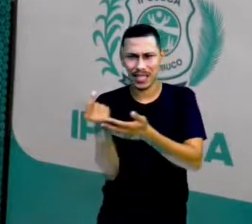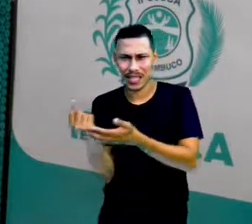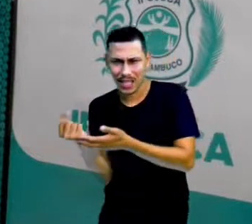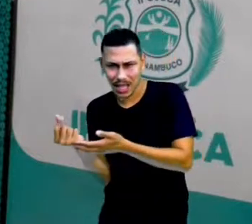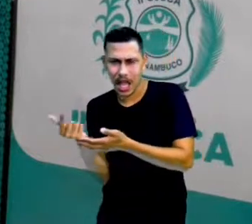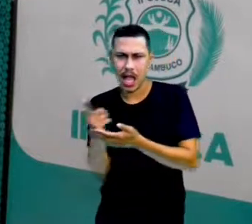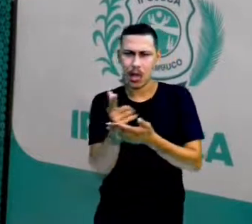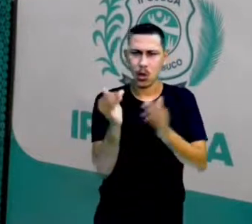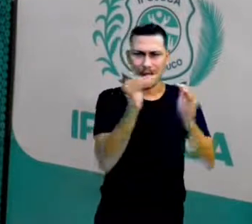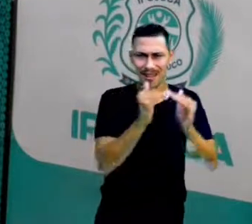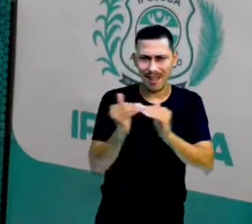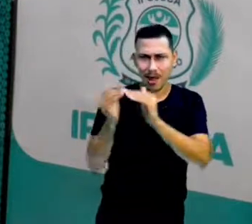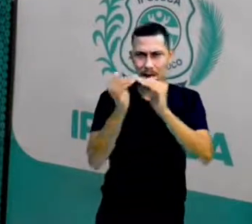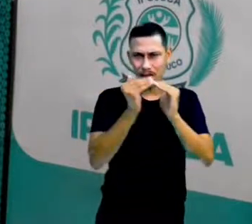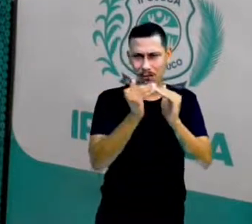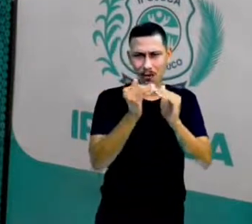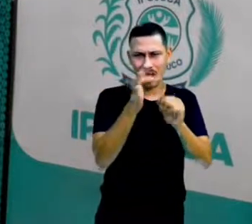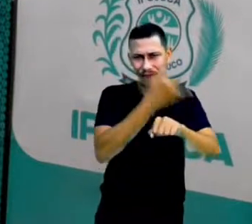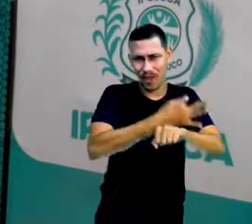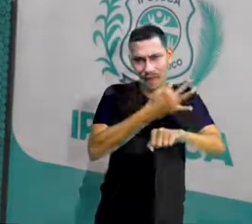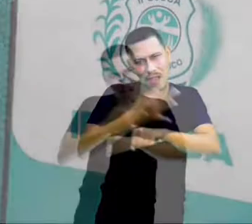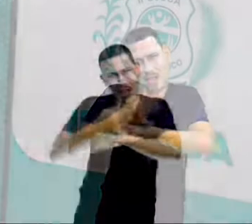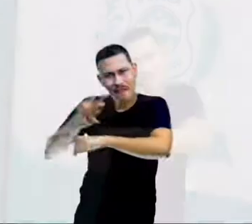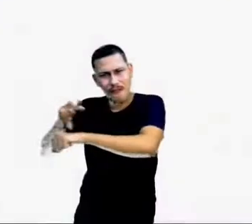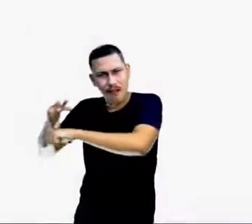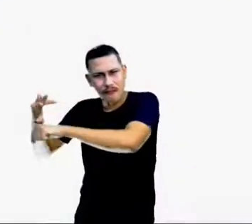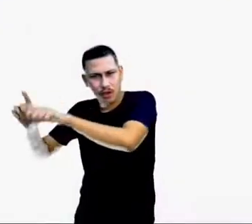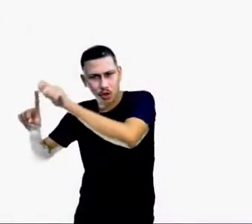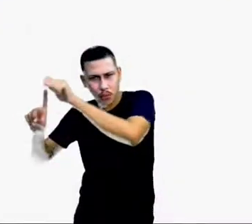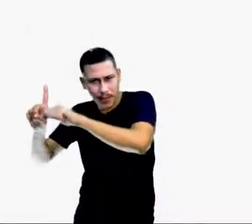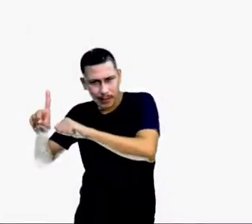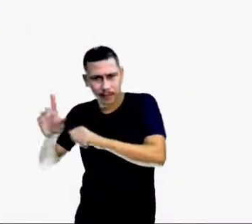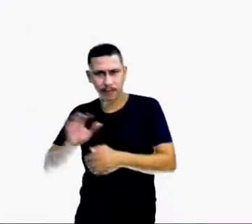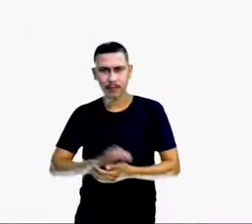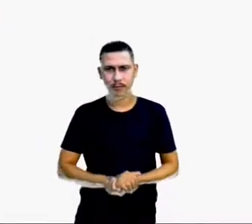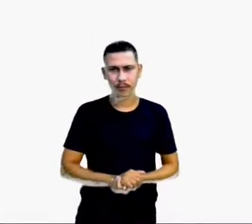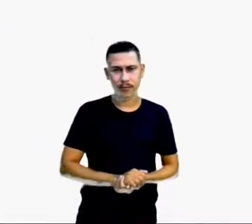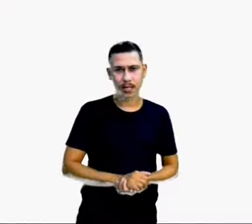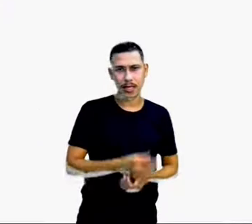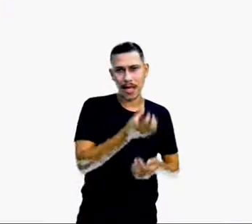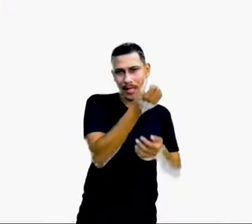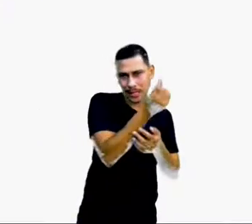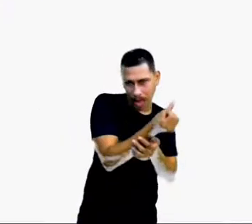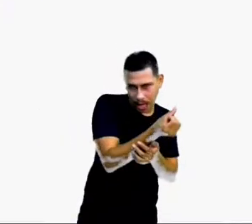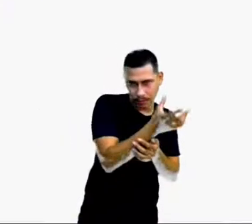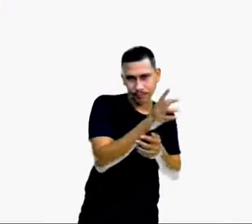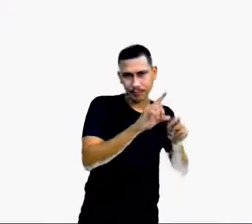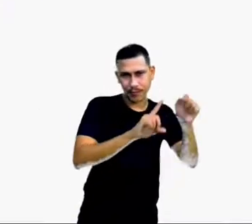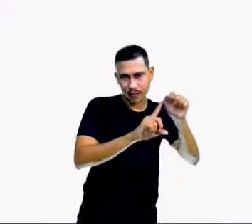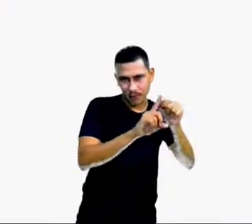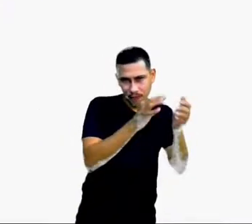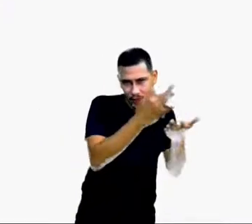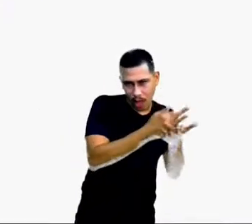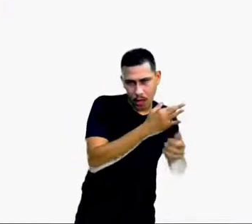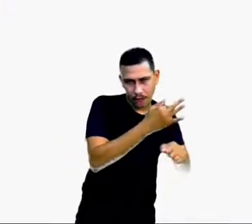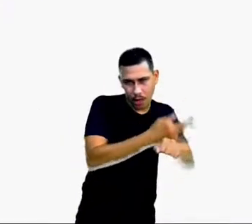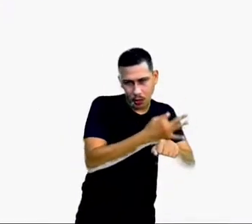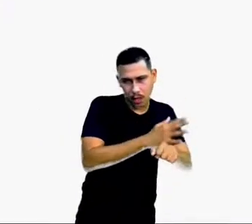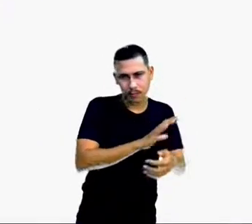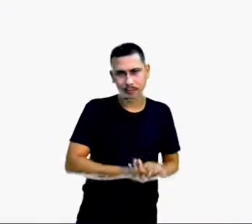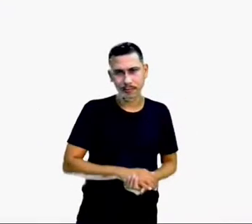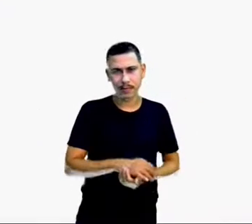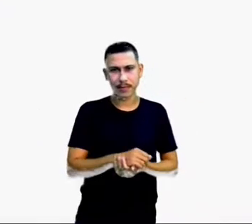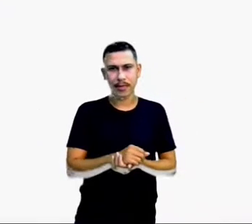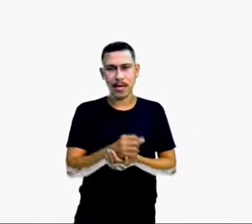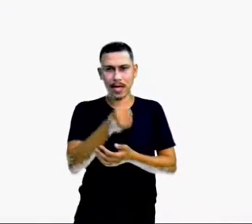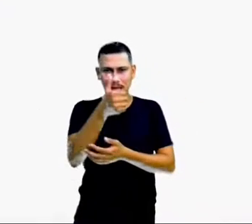suas faltas. E quais são suas faltas? Suas faltas são de 6, 10 e 15,